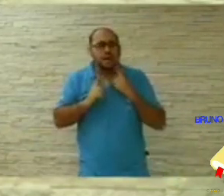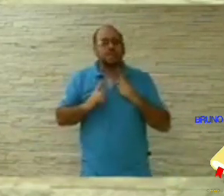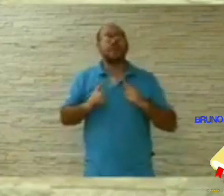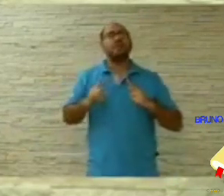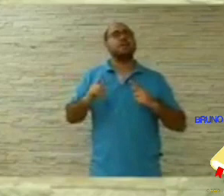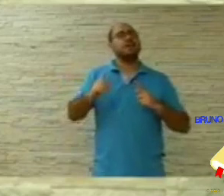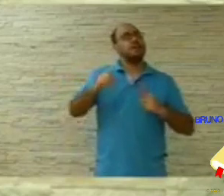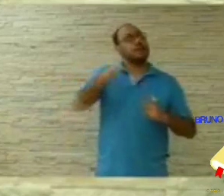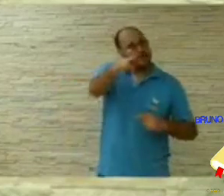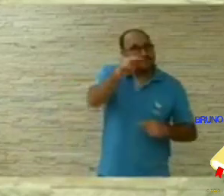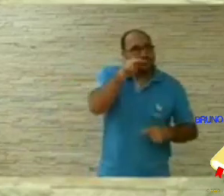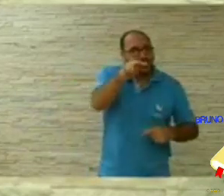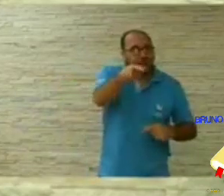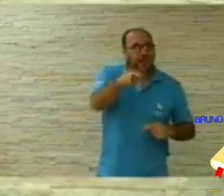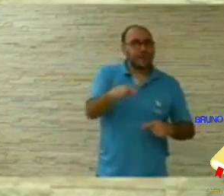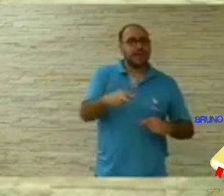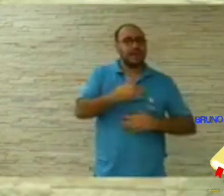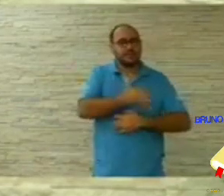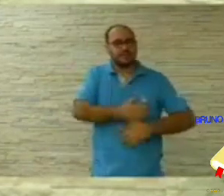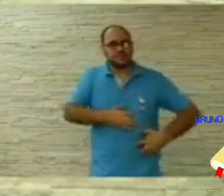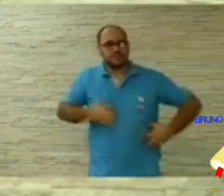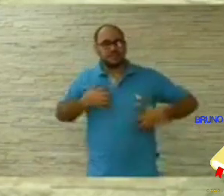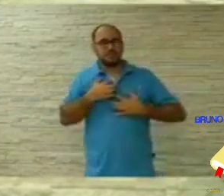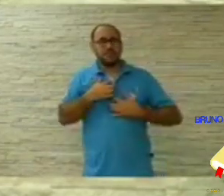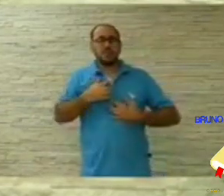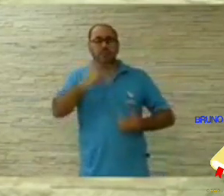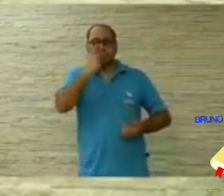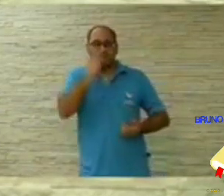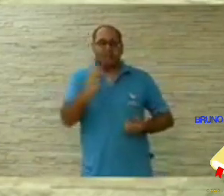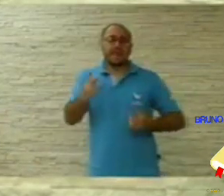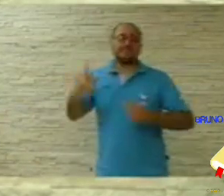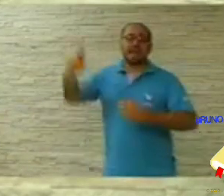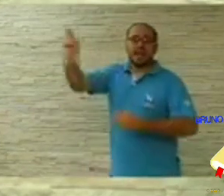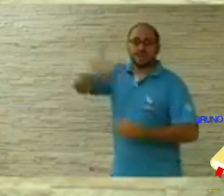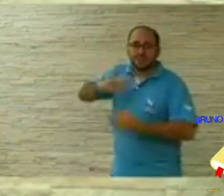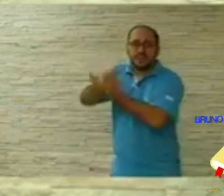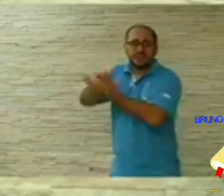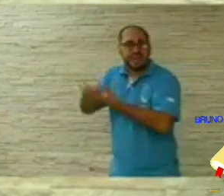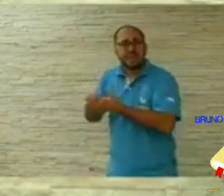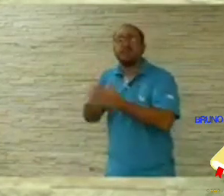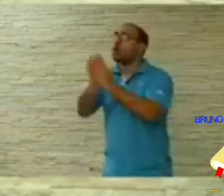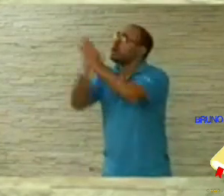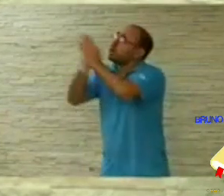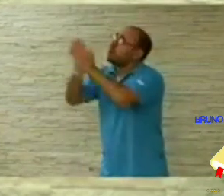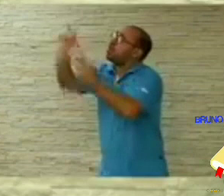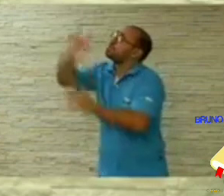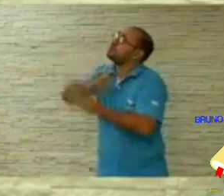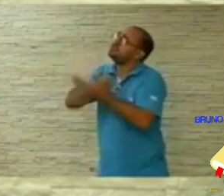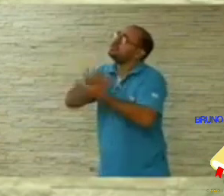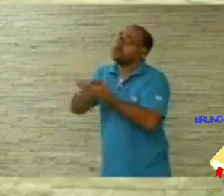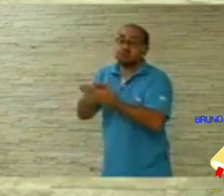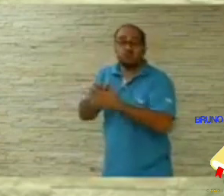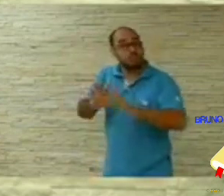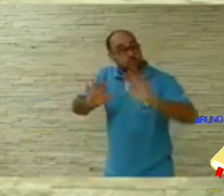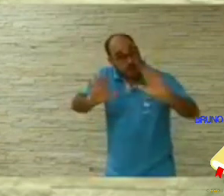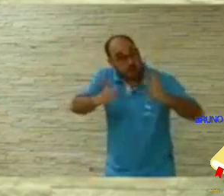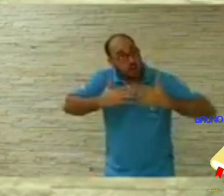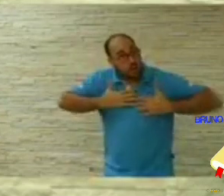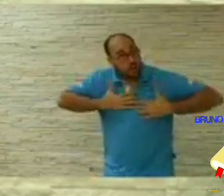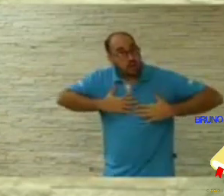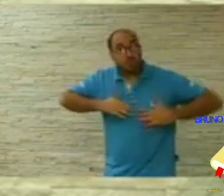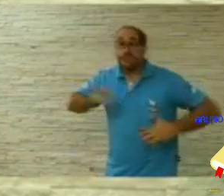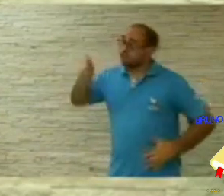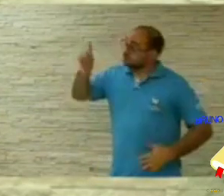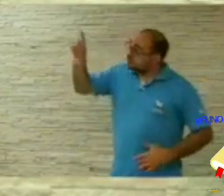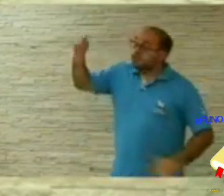você. Você não está orando em vão. Deus se inclina e atende o seu pedido. Ele ouve o seu pedido.